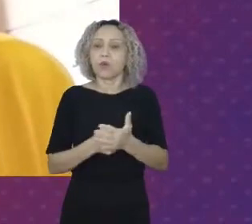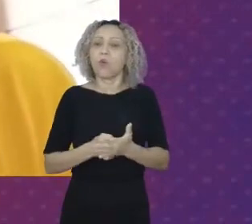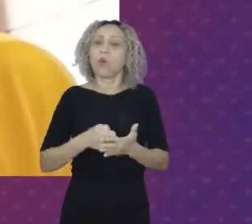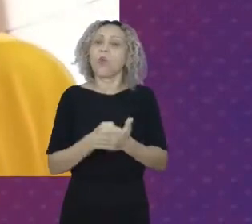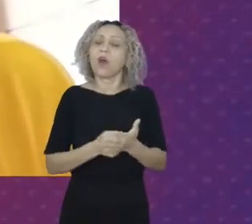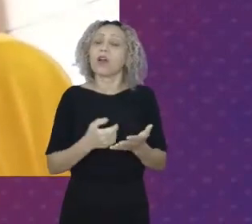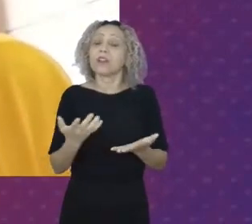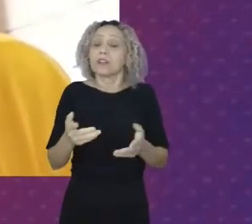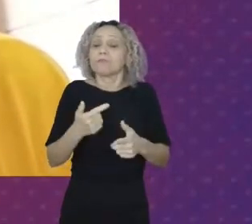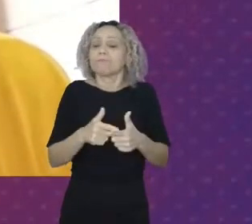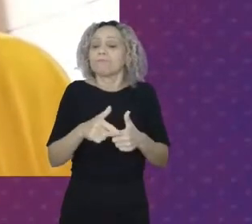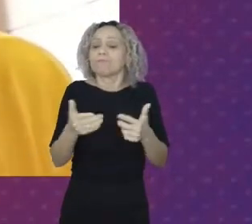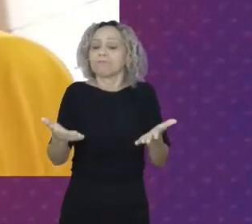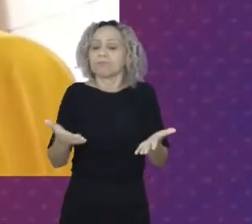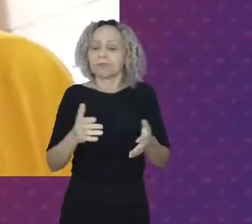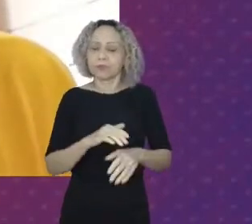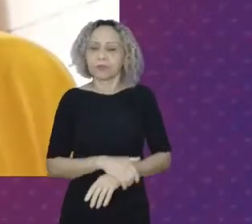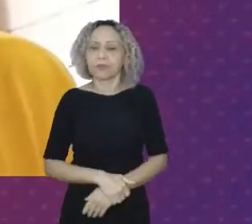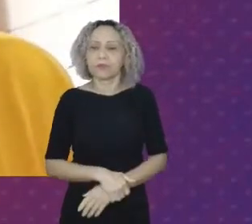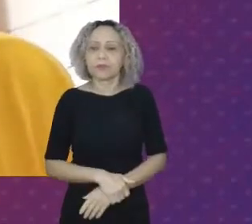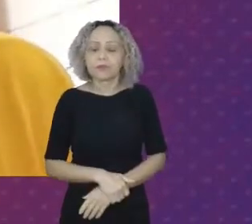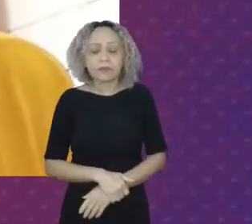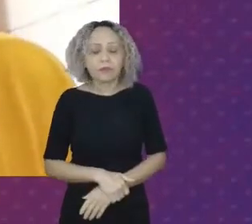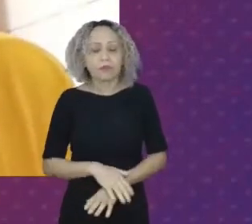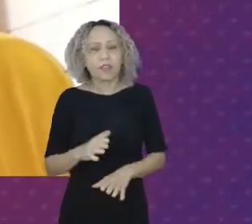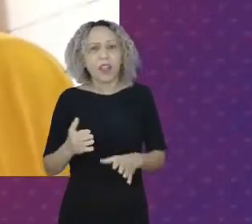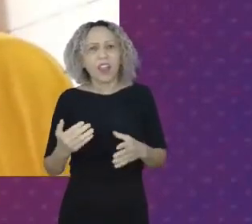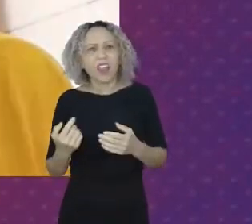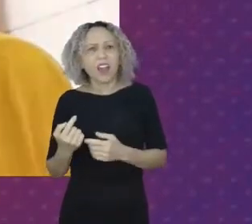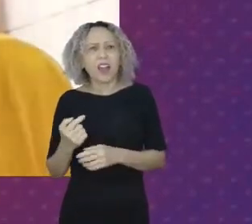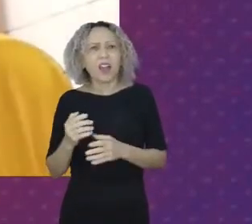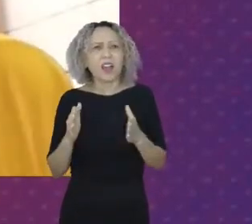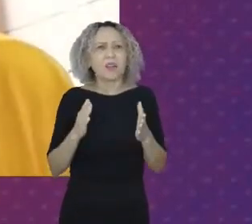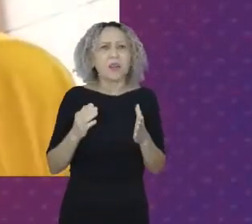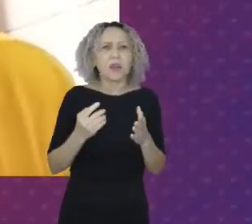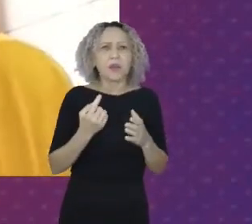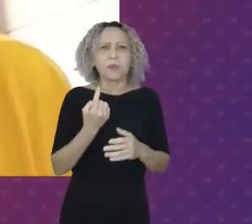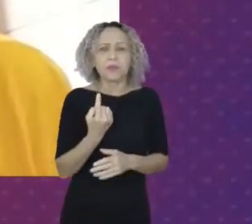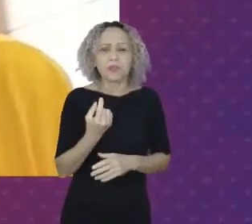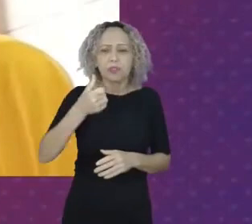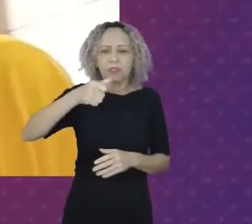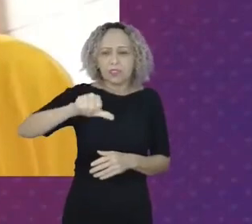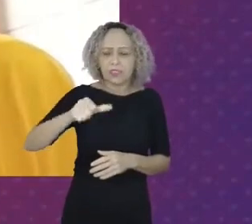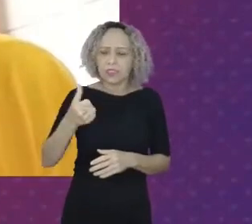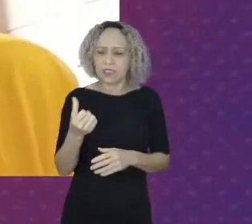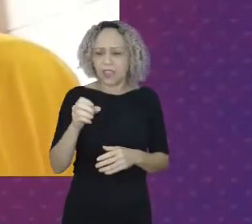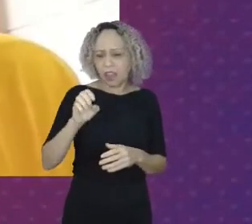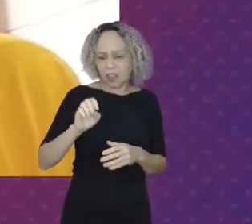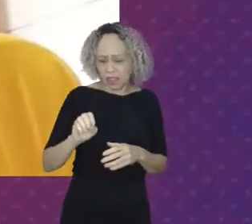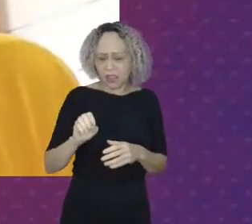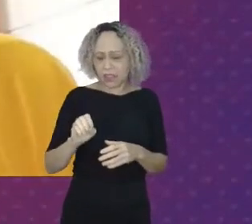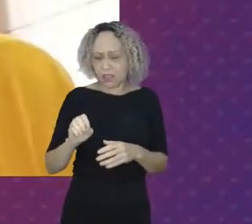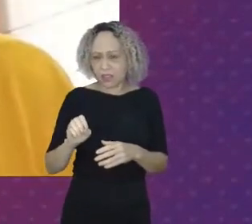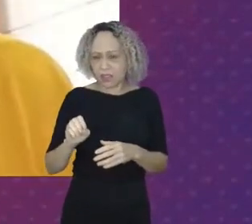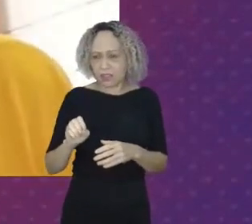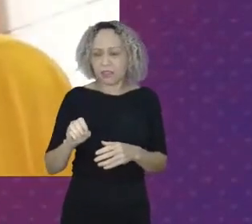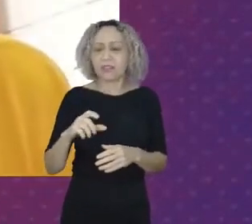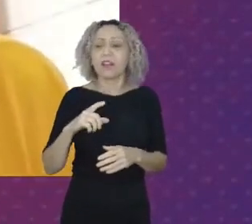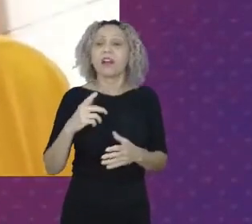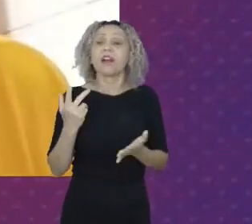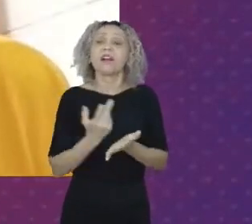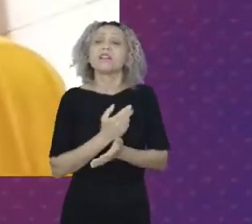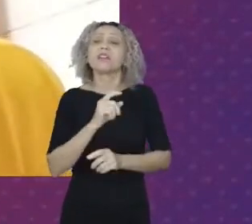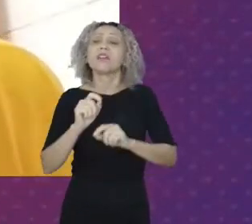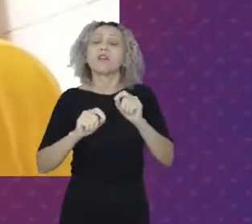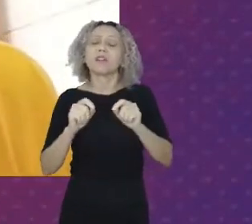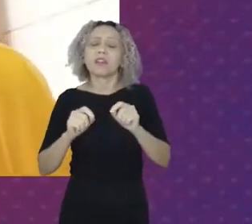essa situação. Já na década de 1960, né, houve a